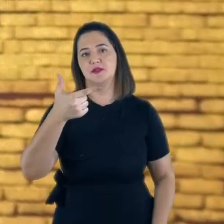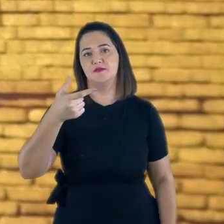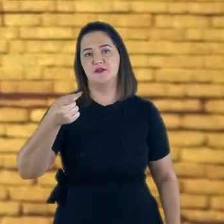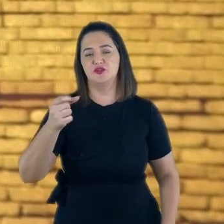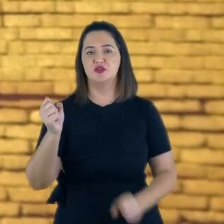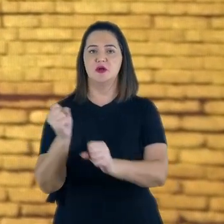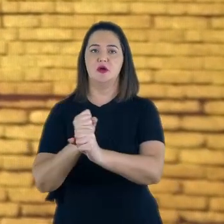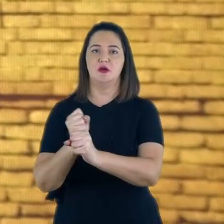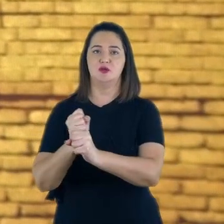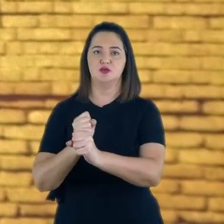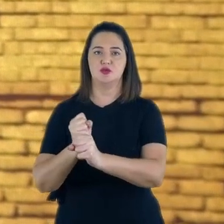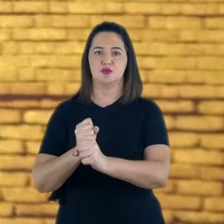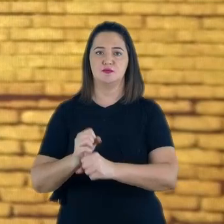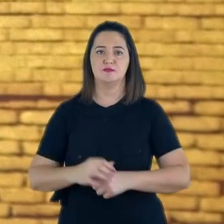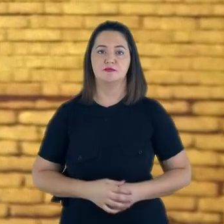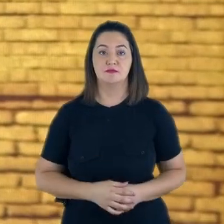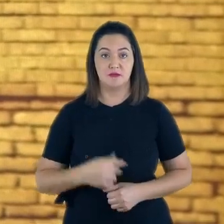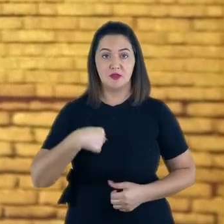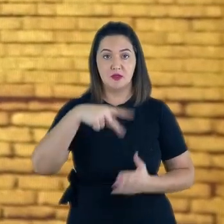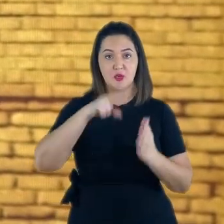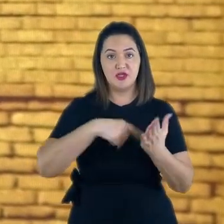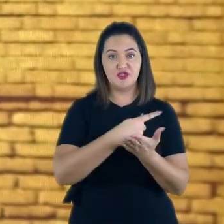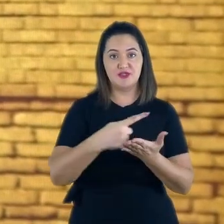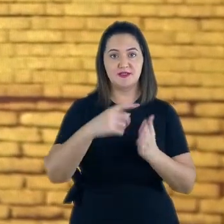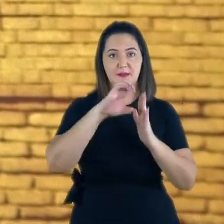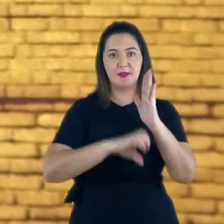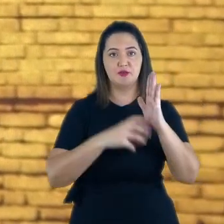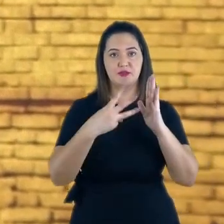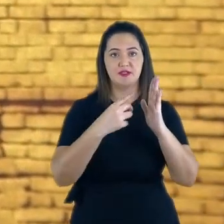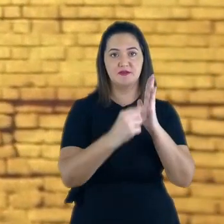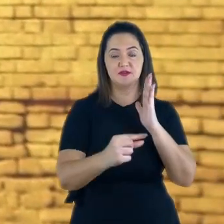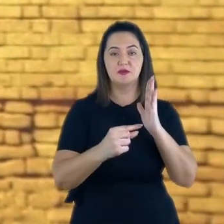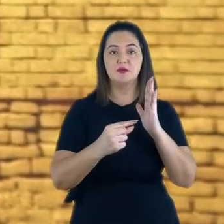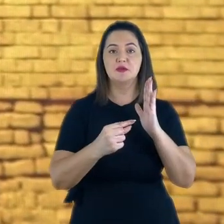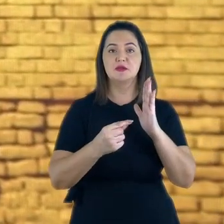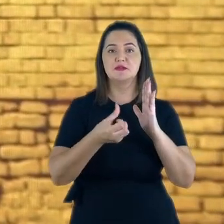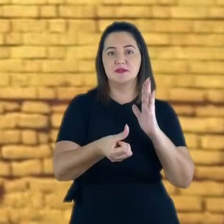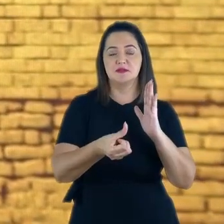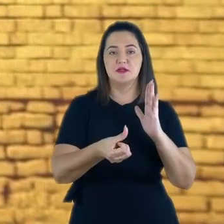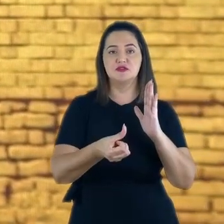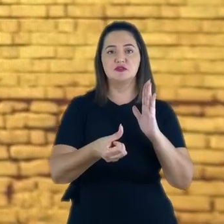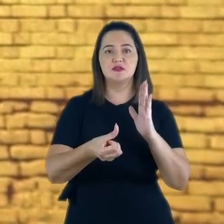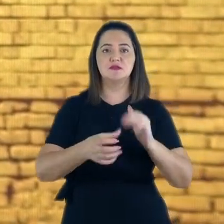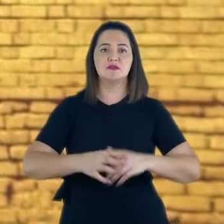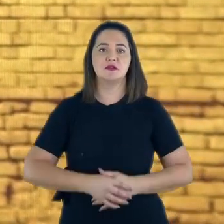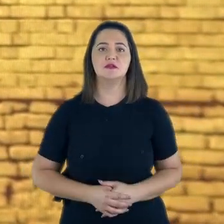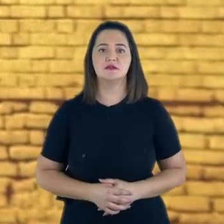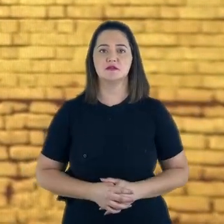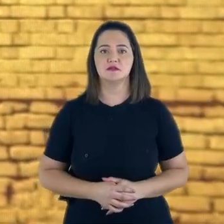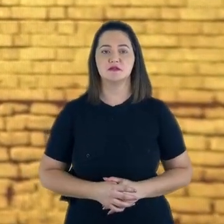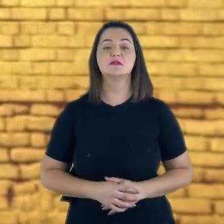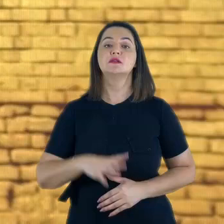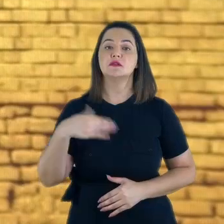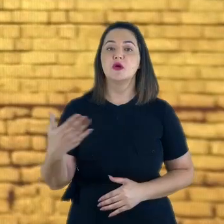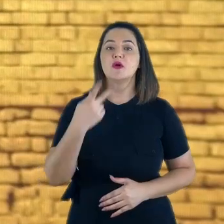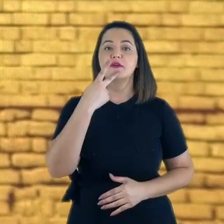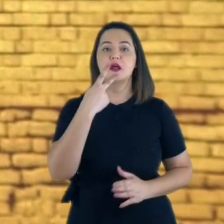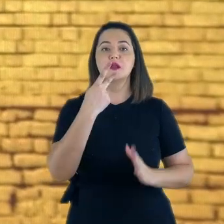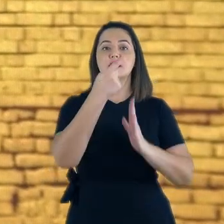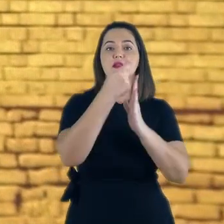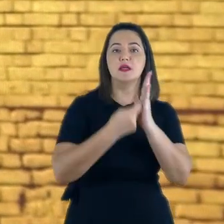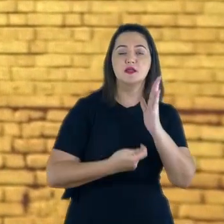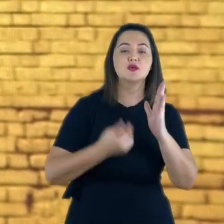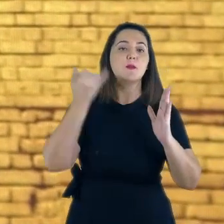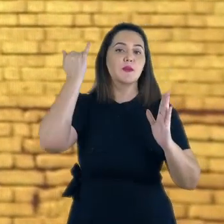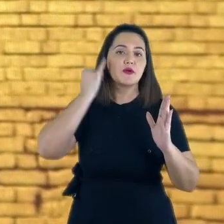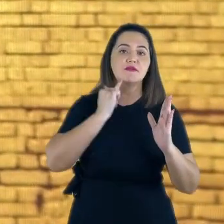Gênesis capítulo 6, versículo 3. Assim, nesse capítulo de Gênesis, encontramos uma profecia que